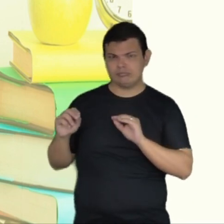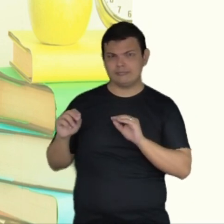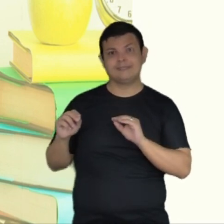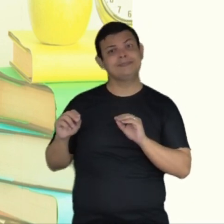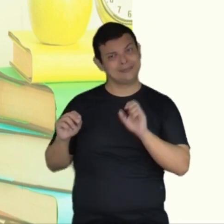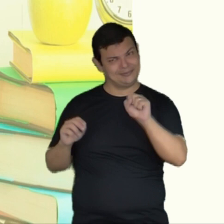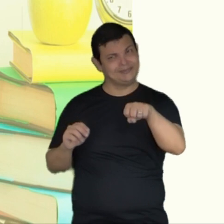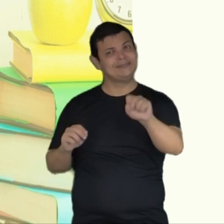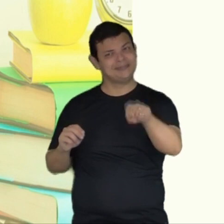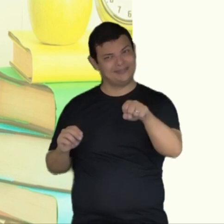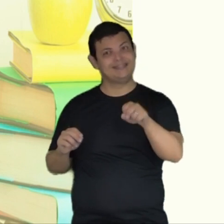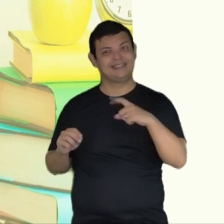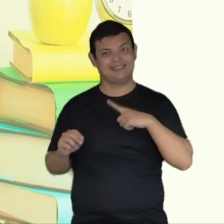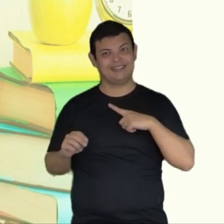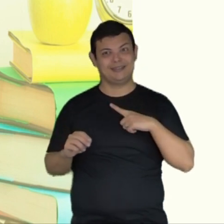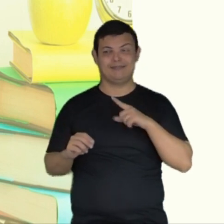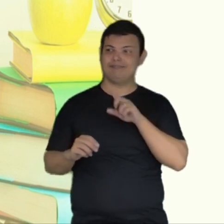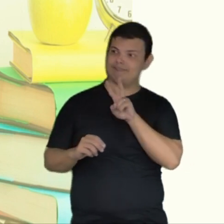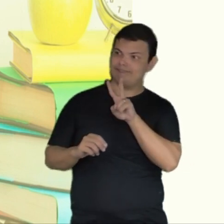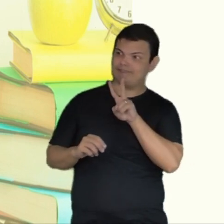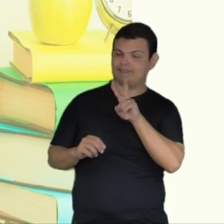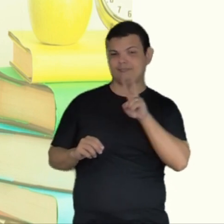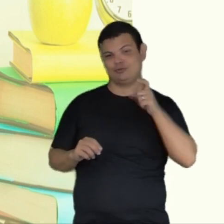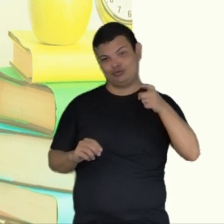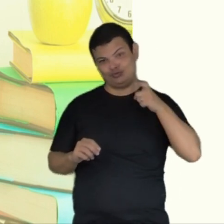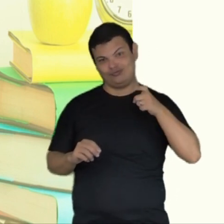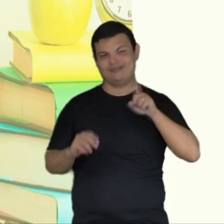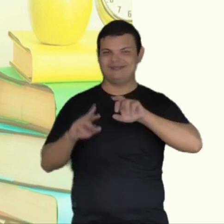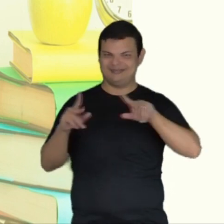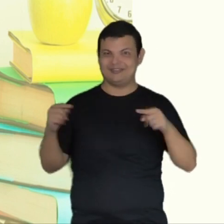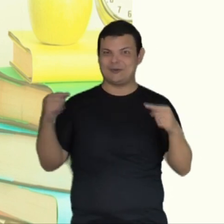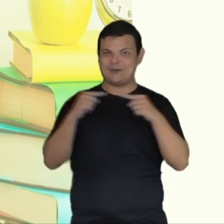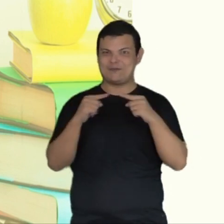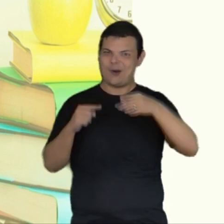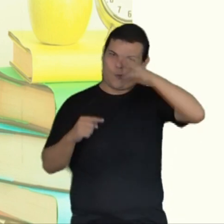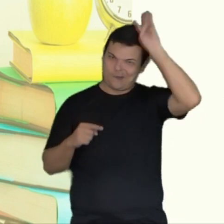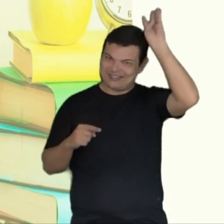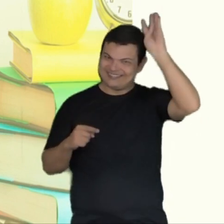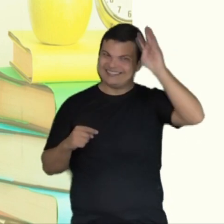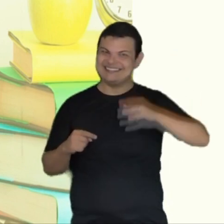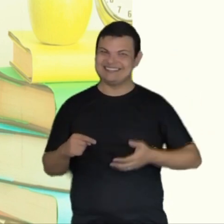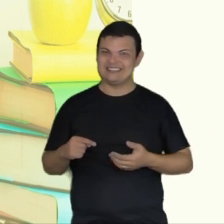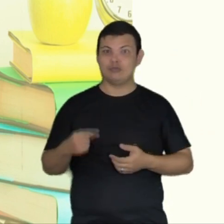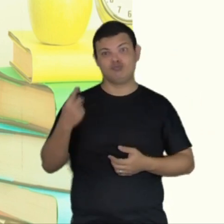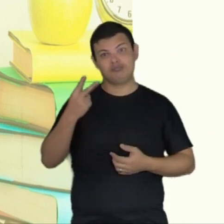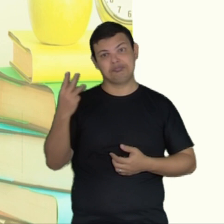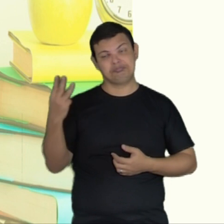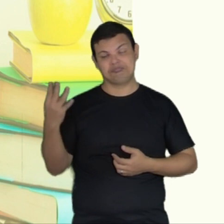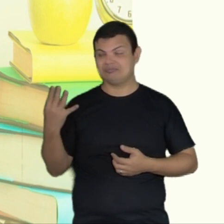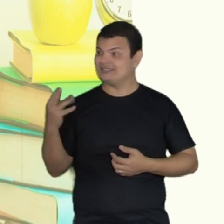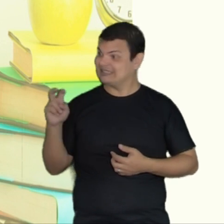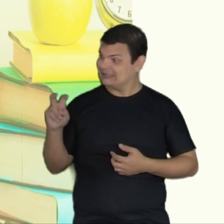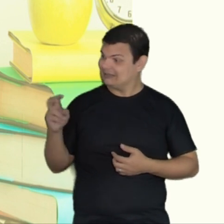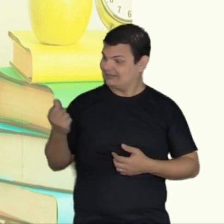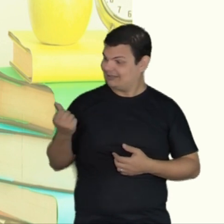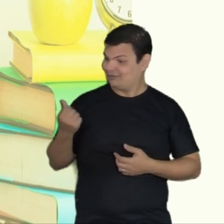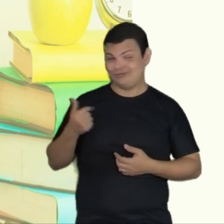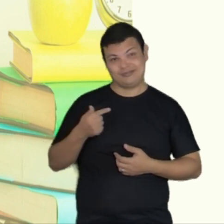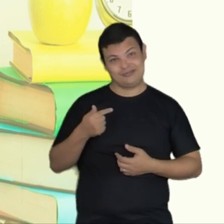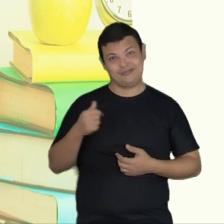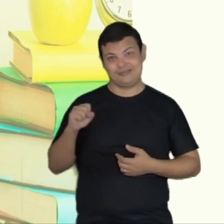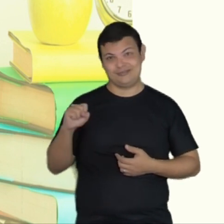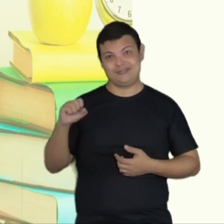Sim, né? Há algarismo romano para marcar as horas. Vejam só comigo aqui, ó. 1, 2, 3, 4, 5,